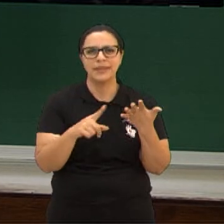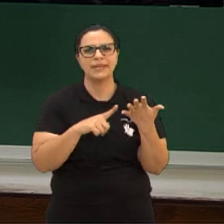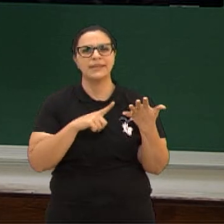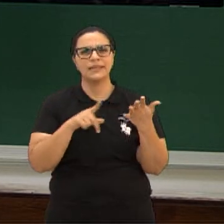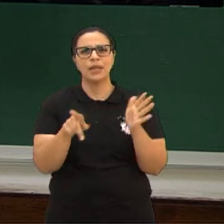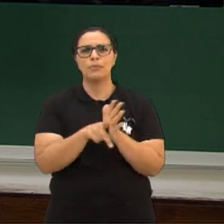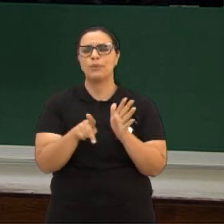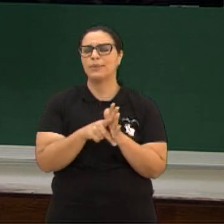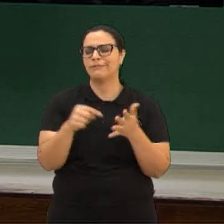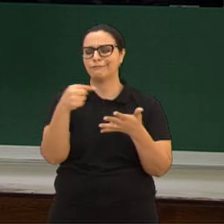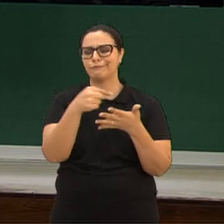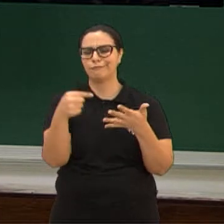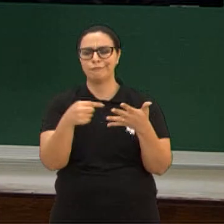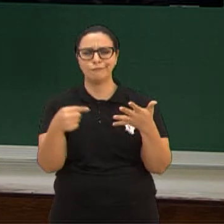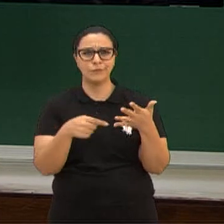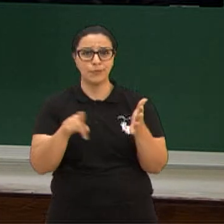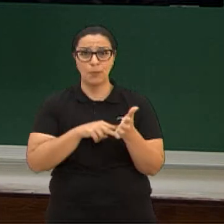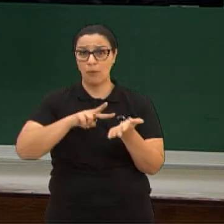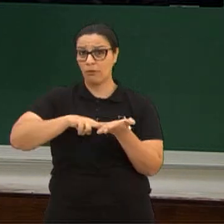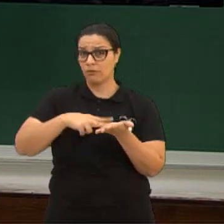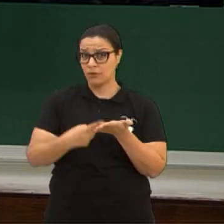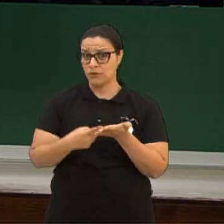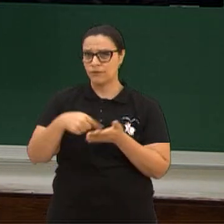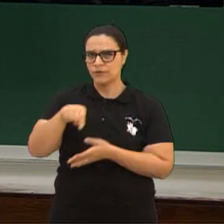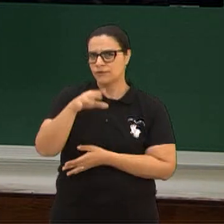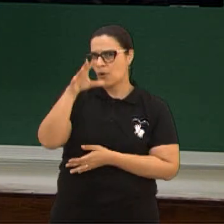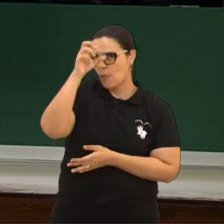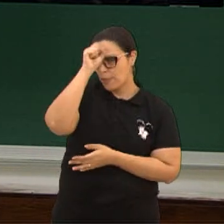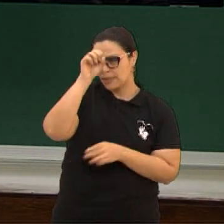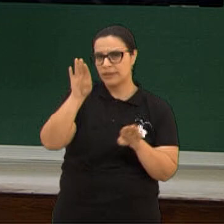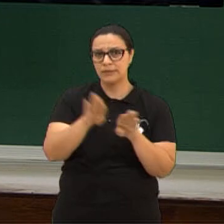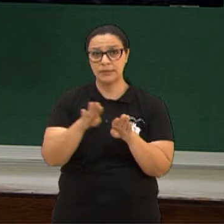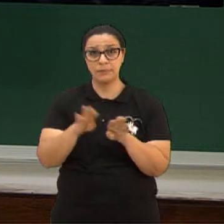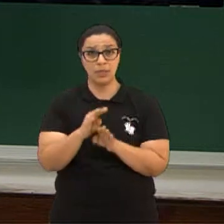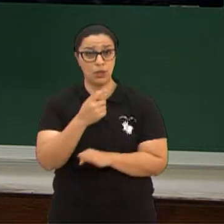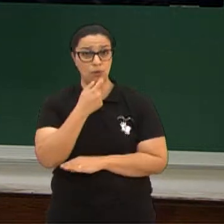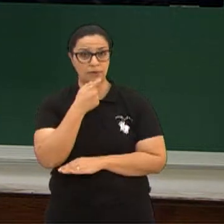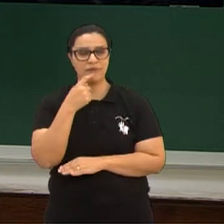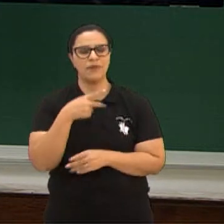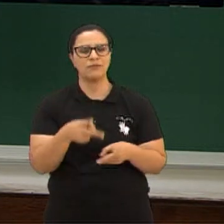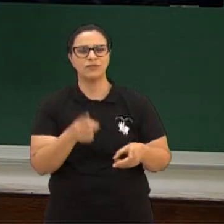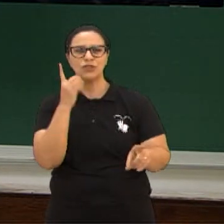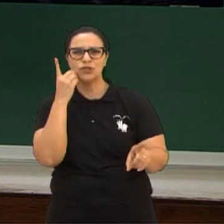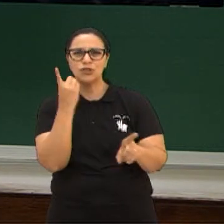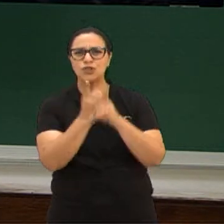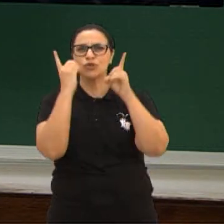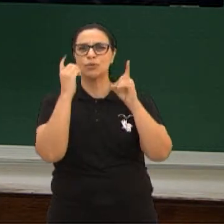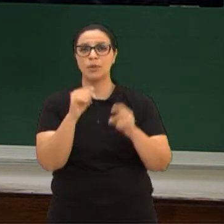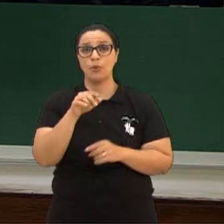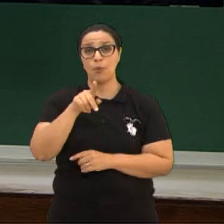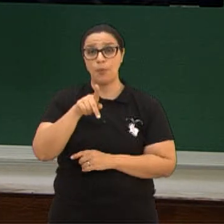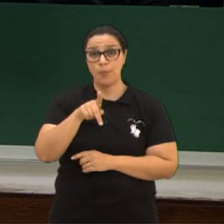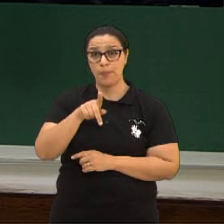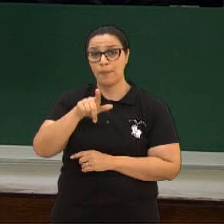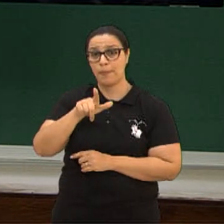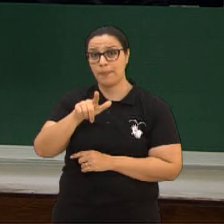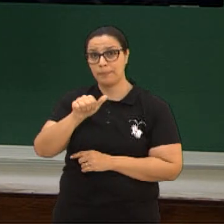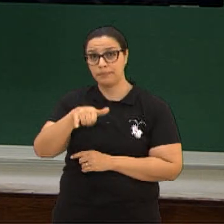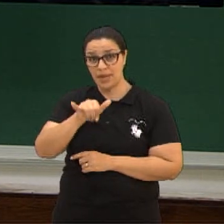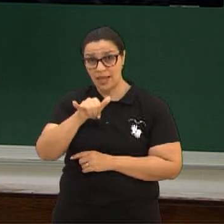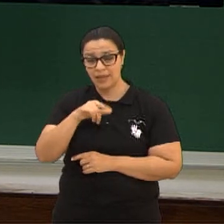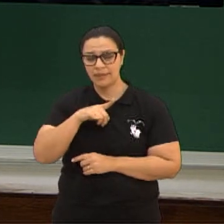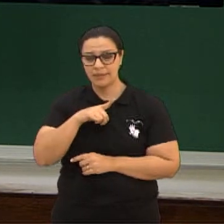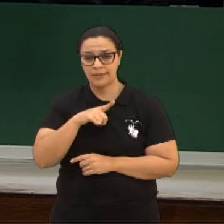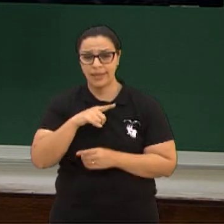ser tocar. Conforme vocês vão aprendendo aí a língua inglesa, vocês vão descobrindo que o play, ele caminha